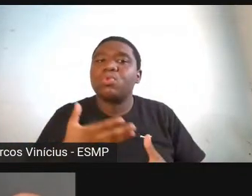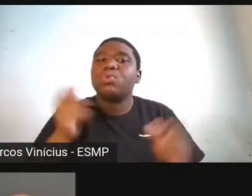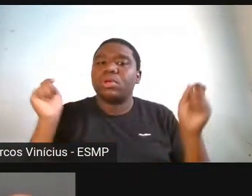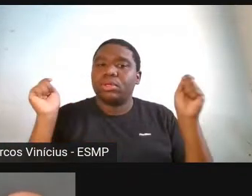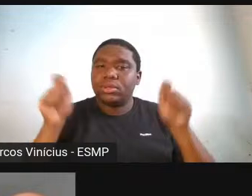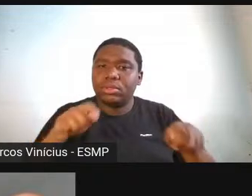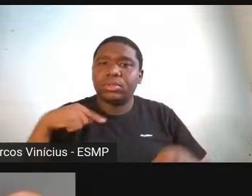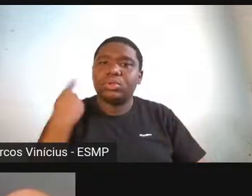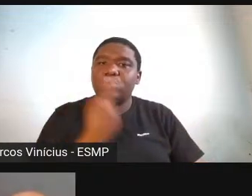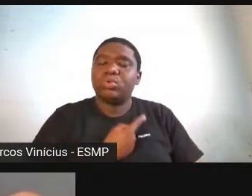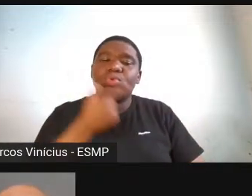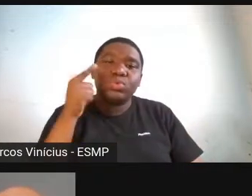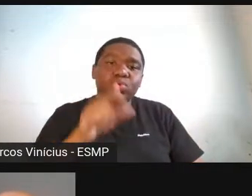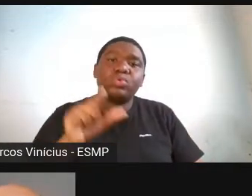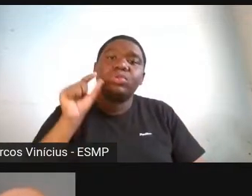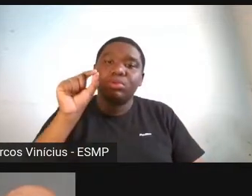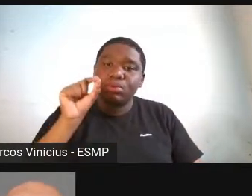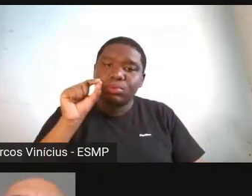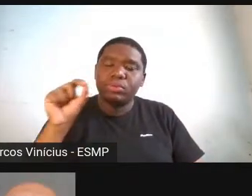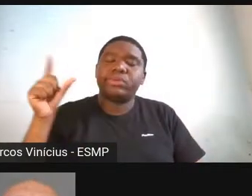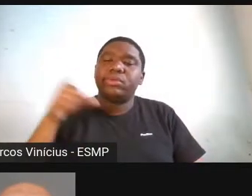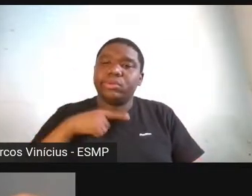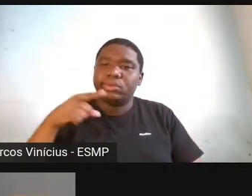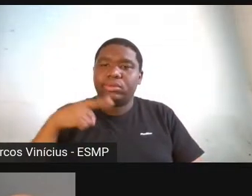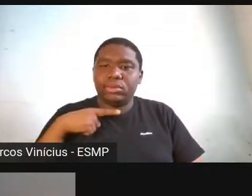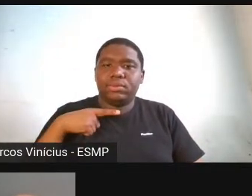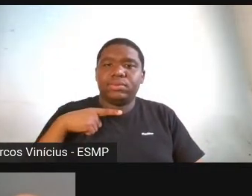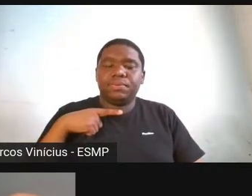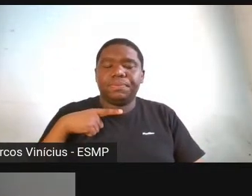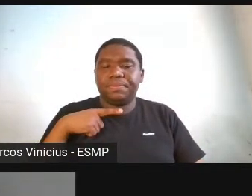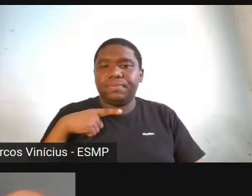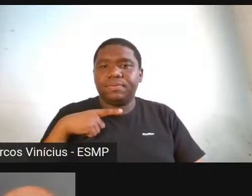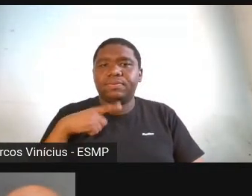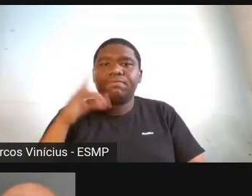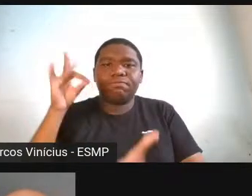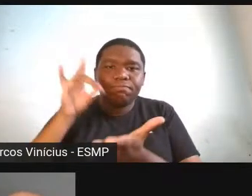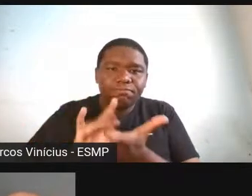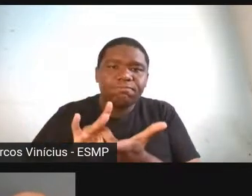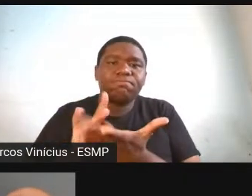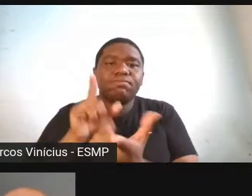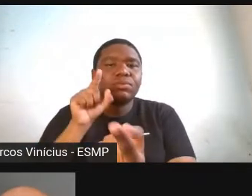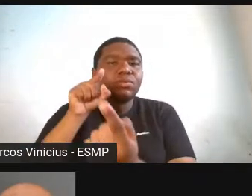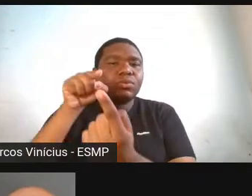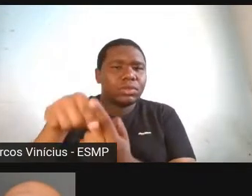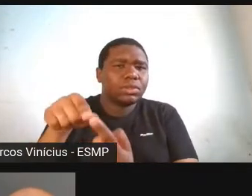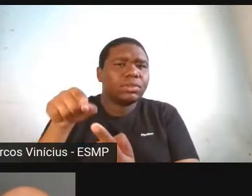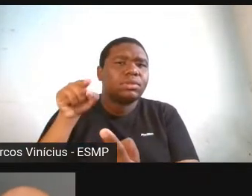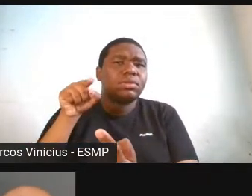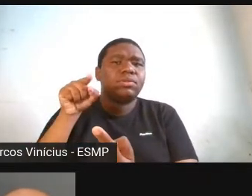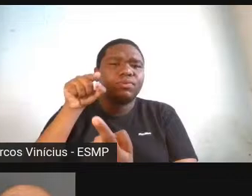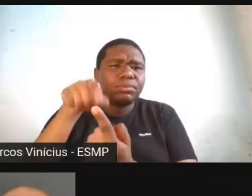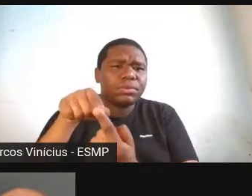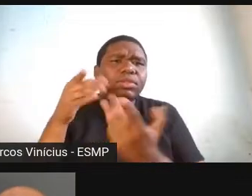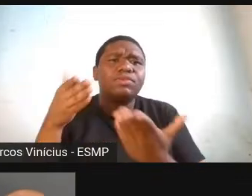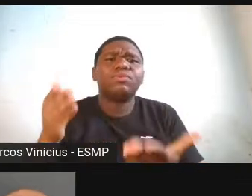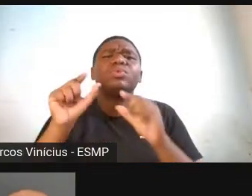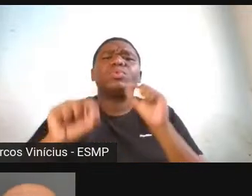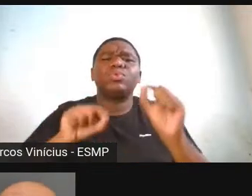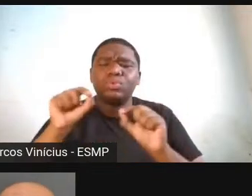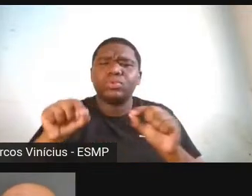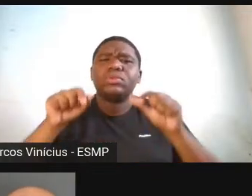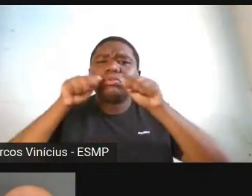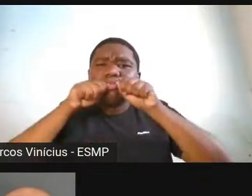chegue a uma efetividade e a se buscar a disseminação da forma